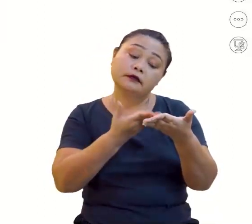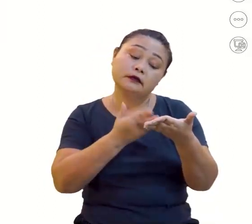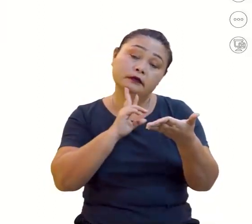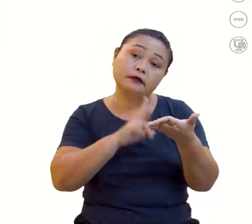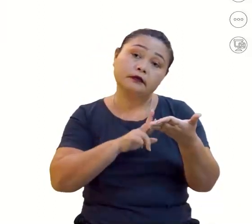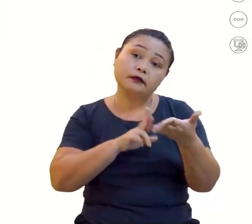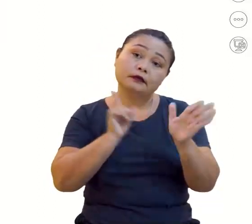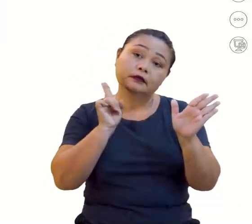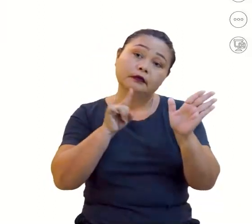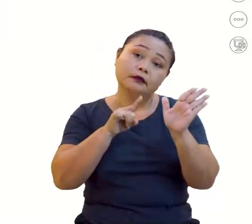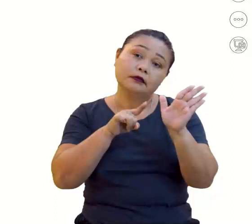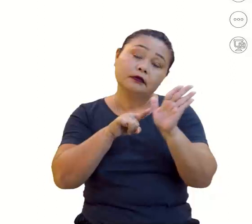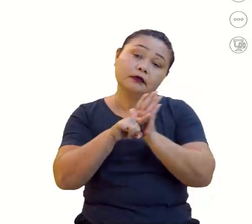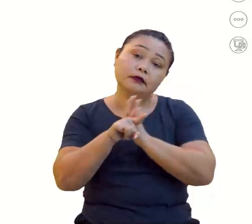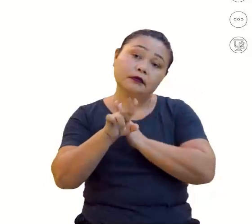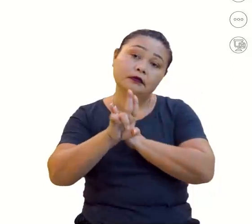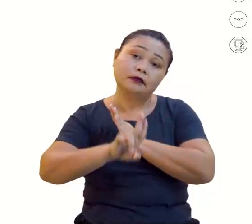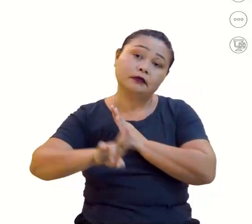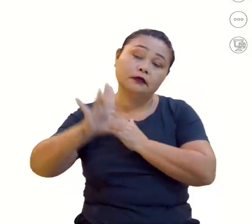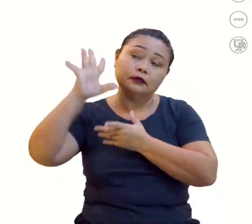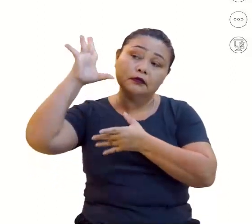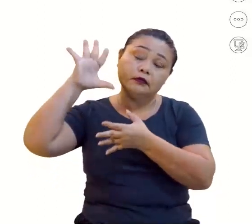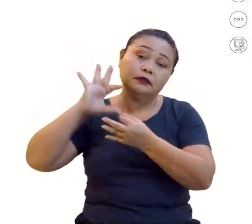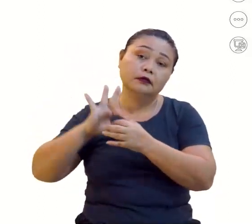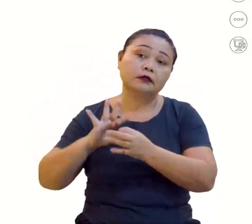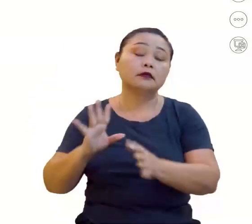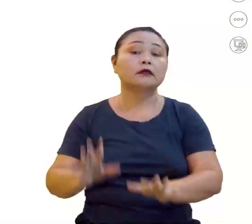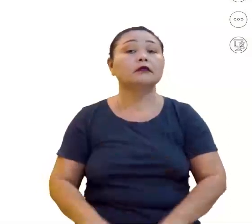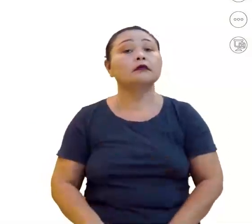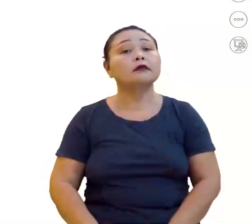questão. Aí vem a aplicação lógica matemática.